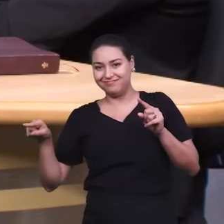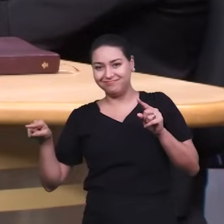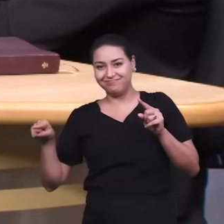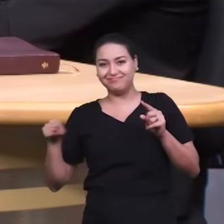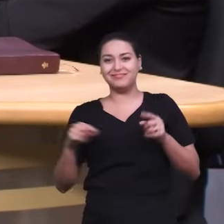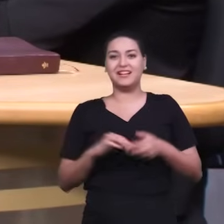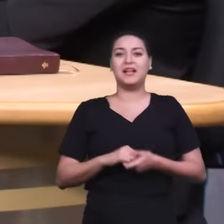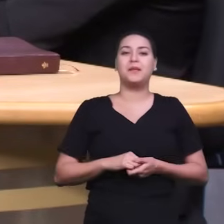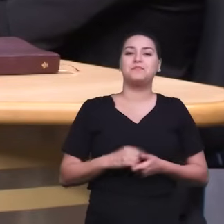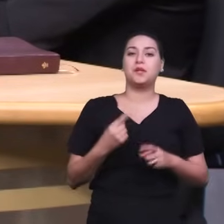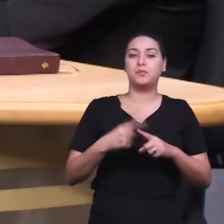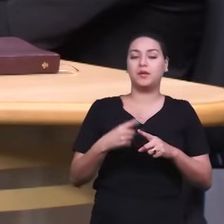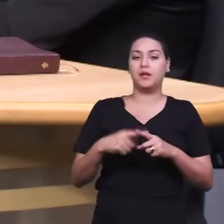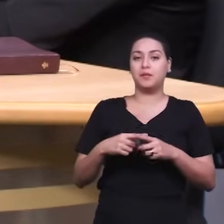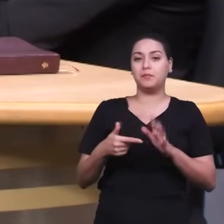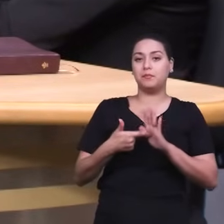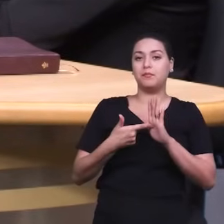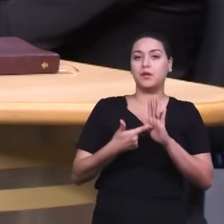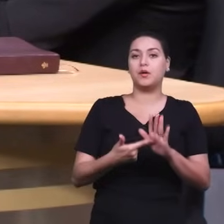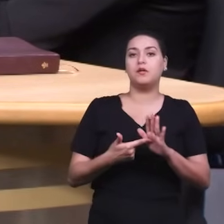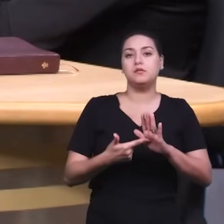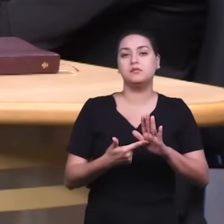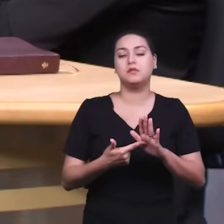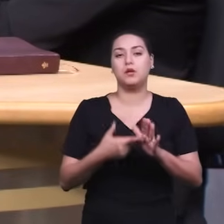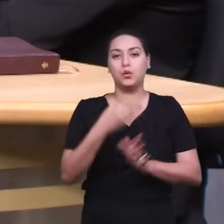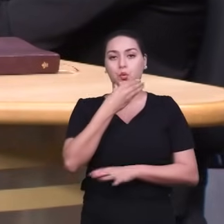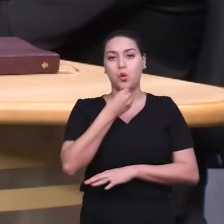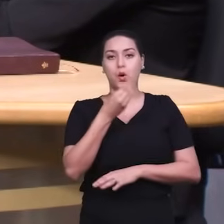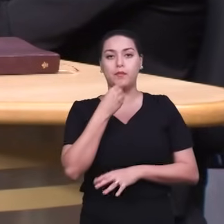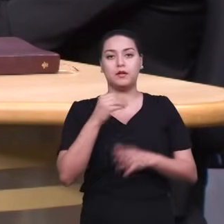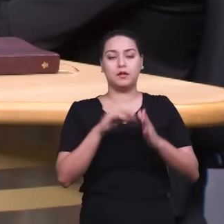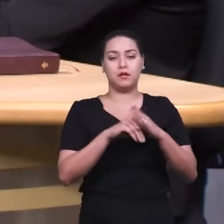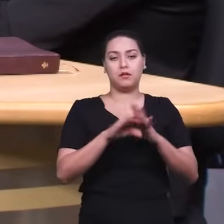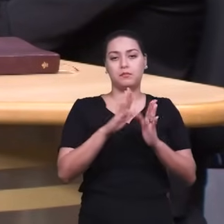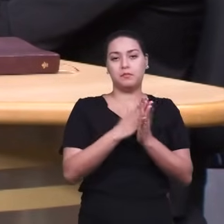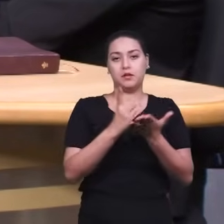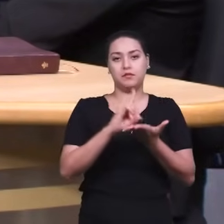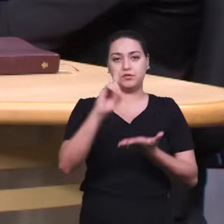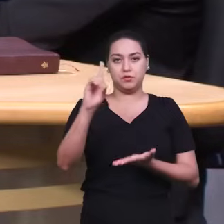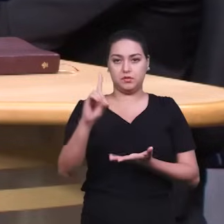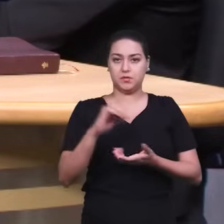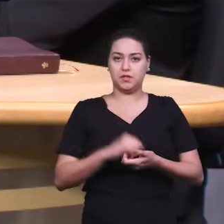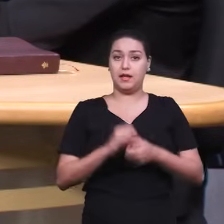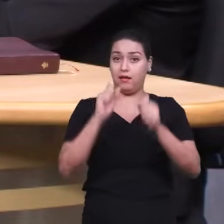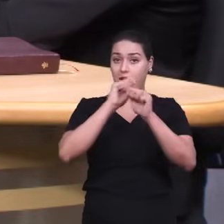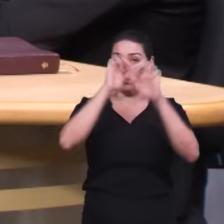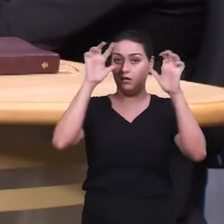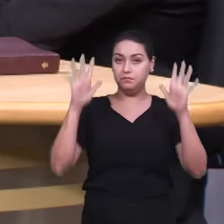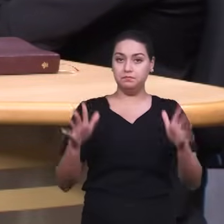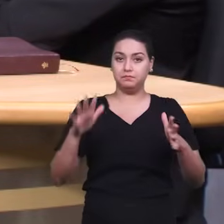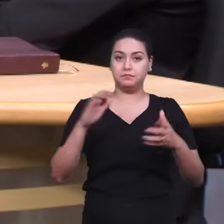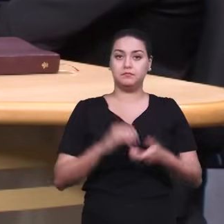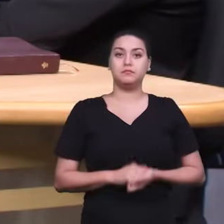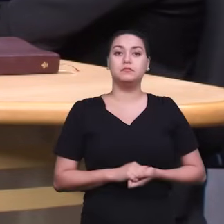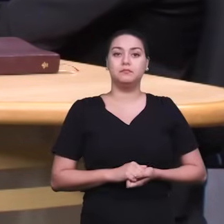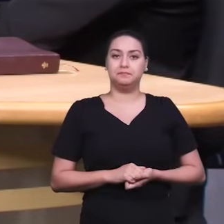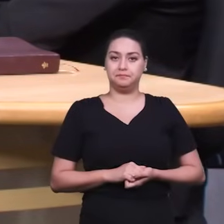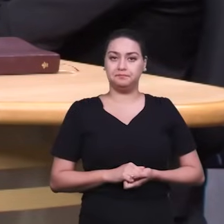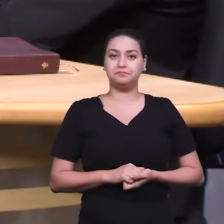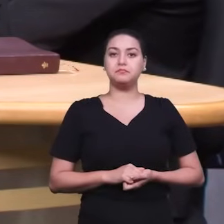idades dos patriarcas que são falados na palavra, né? A gente observa isso aqui claramente, né? Então, a